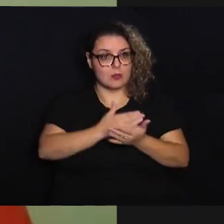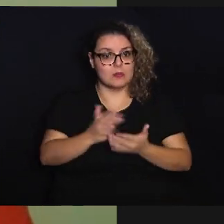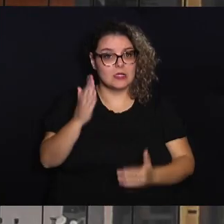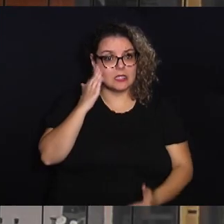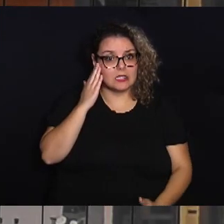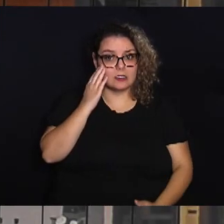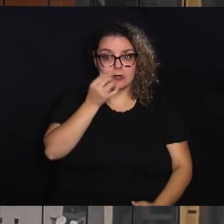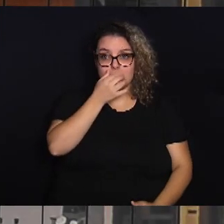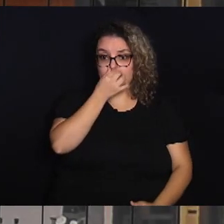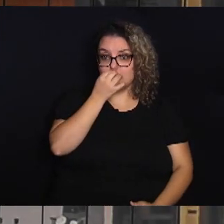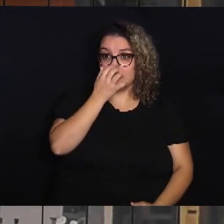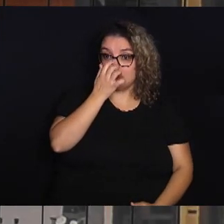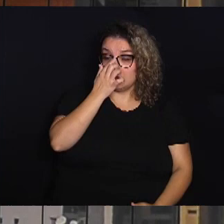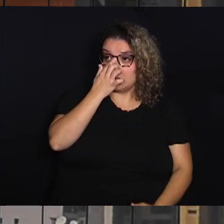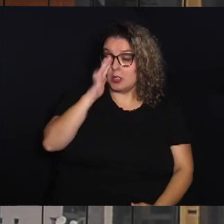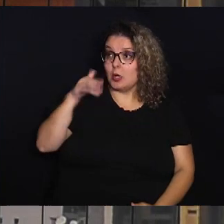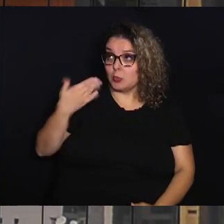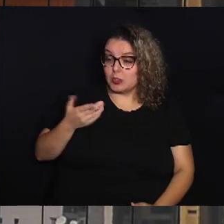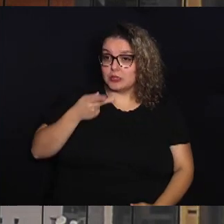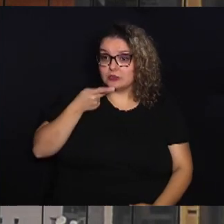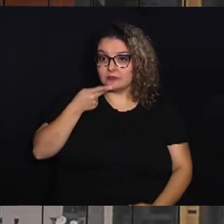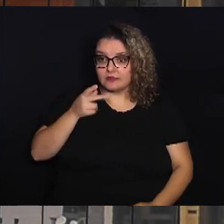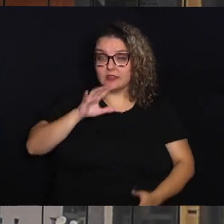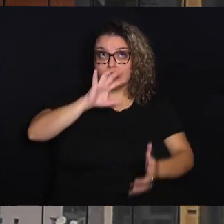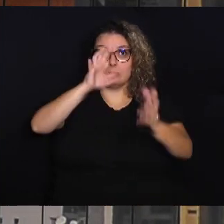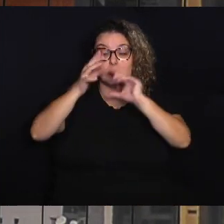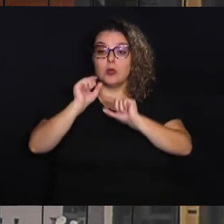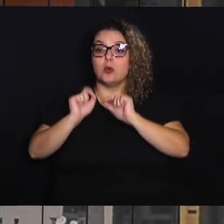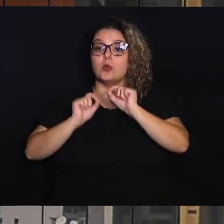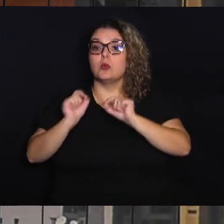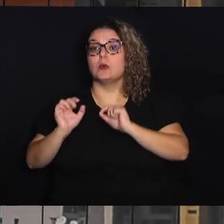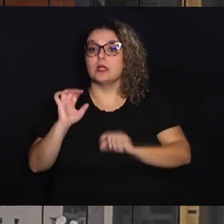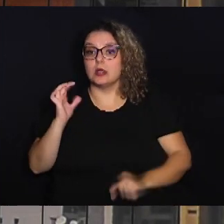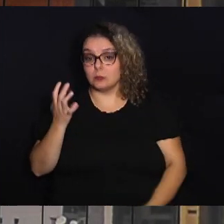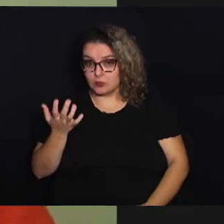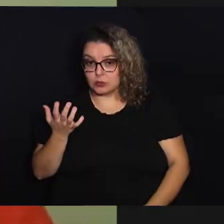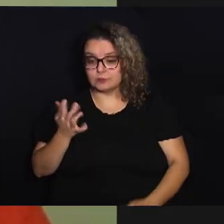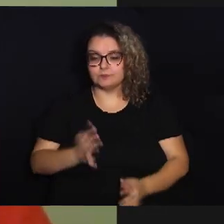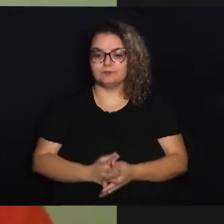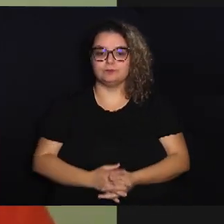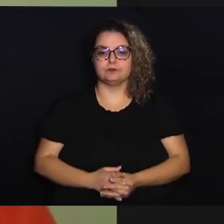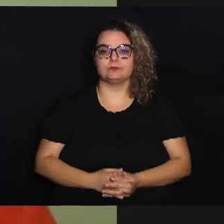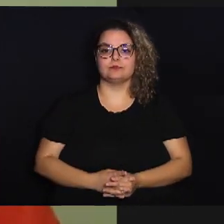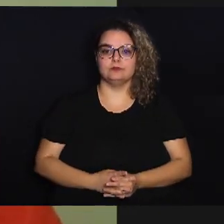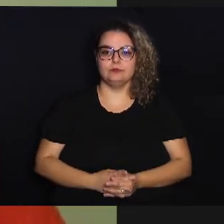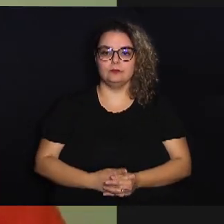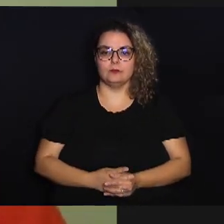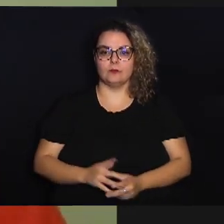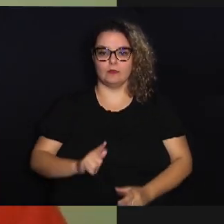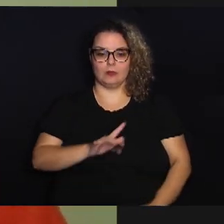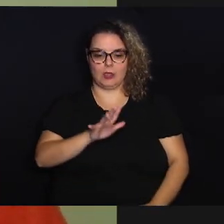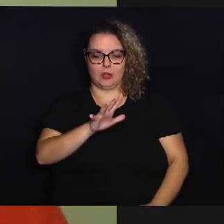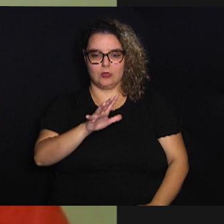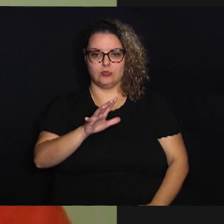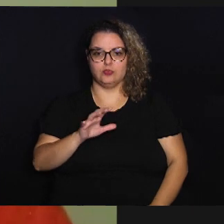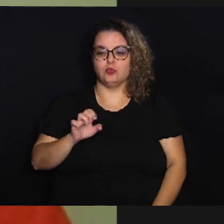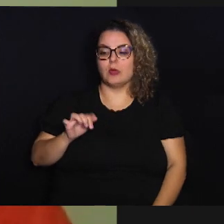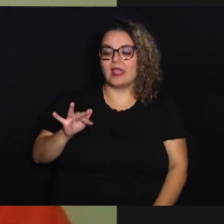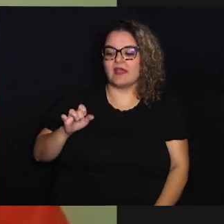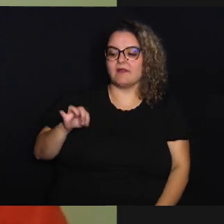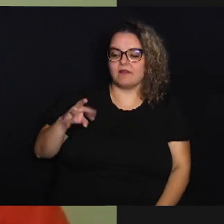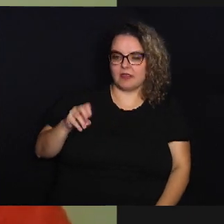um pouquinho. Então, quando a gente fala de mudanças climáticas, o que acontece? Né? Os gases de efeito